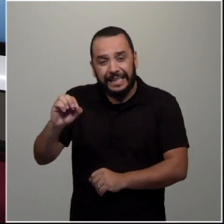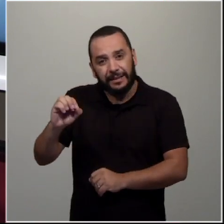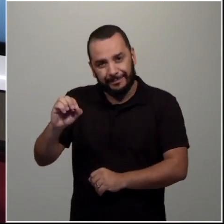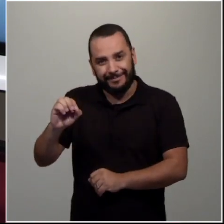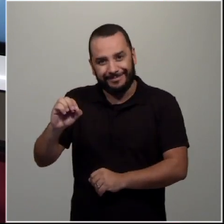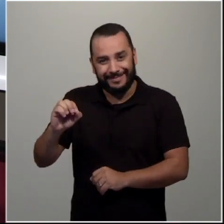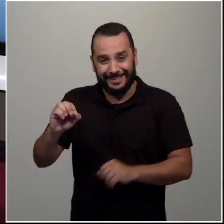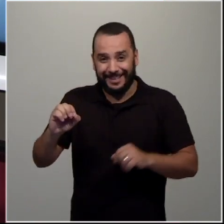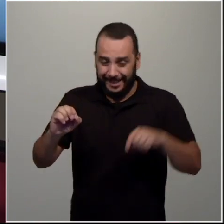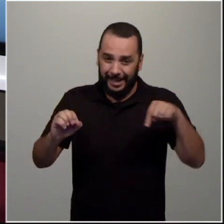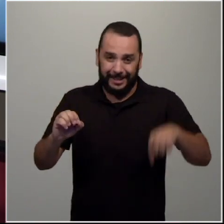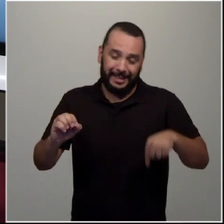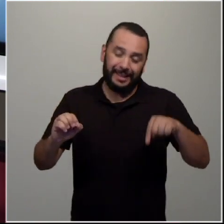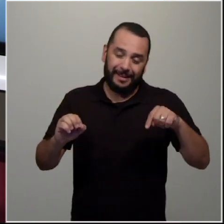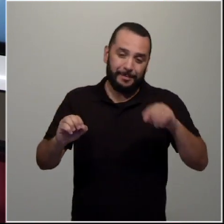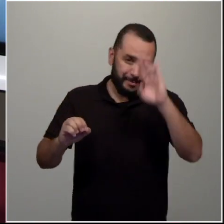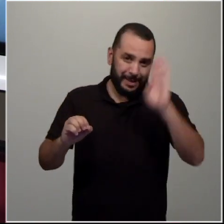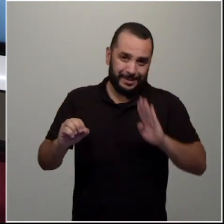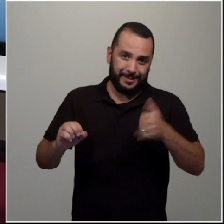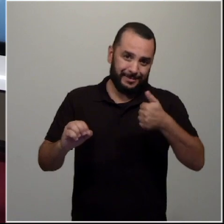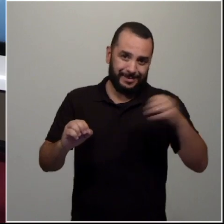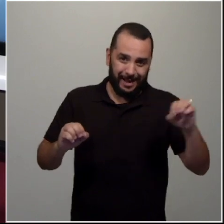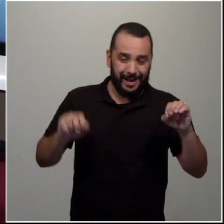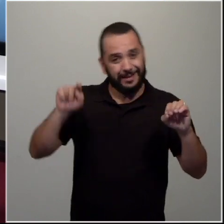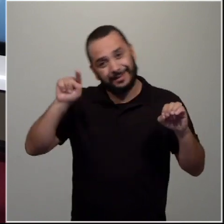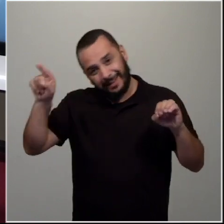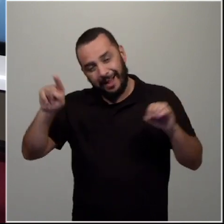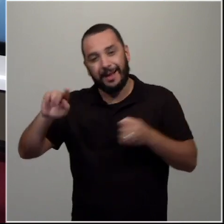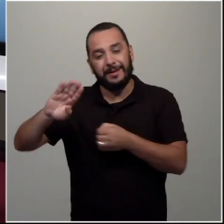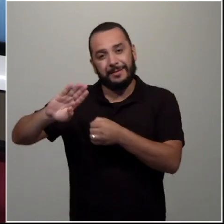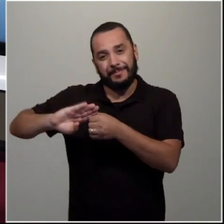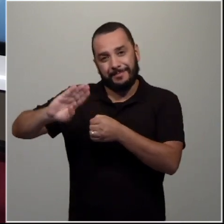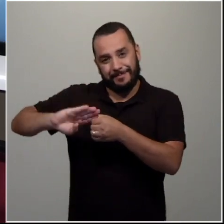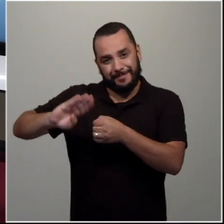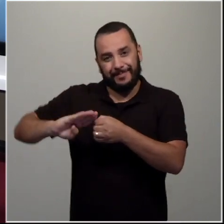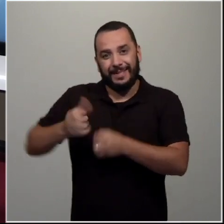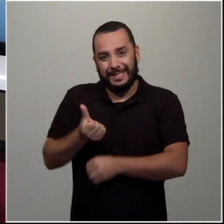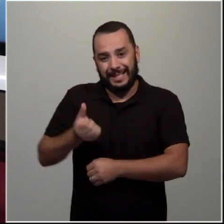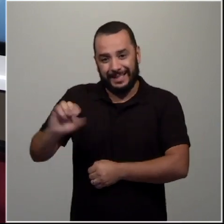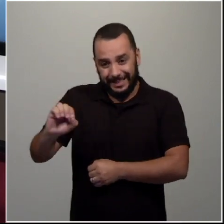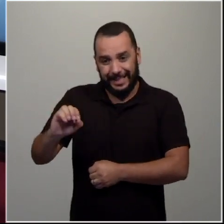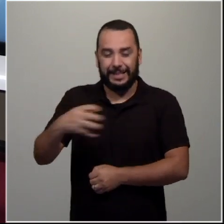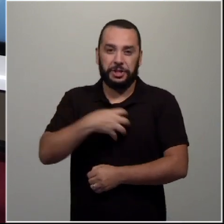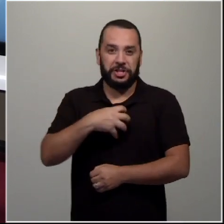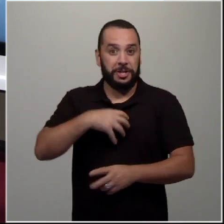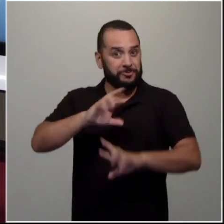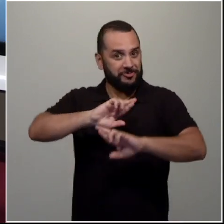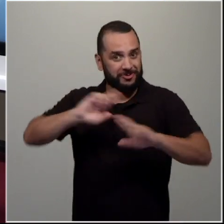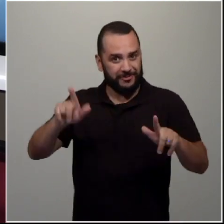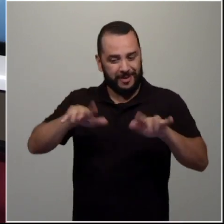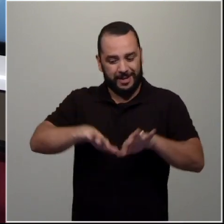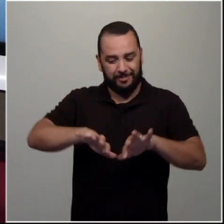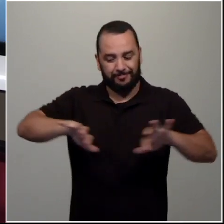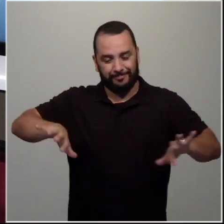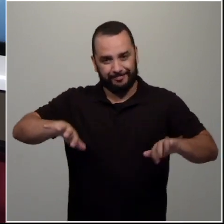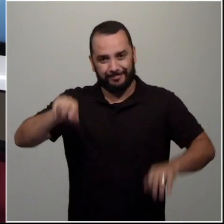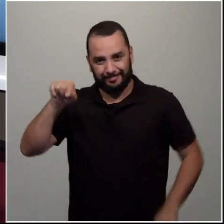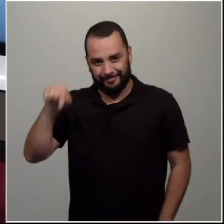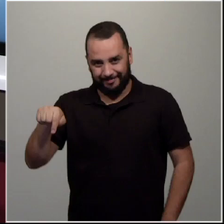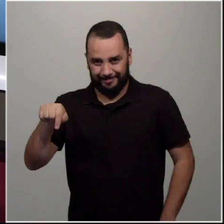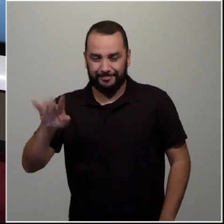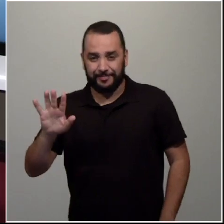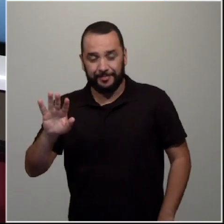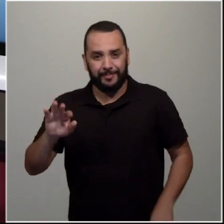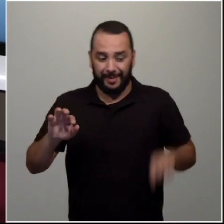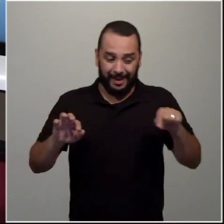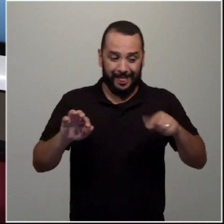a base sendo 60 é ela é completamente diferente é da base 10